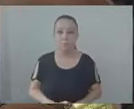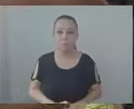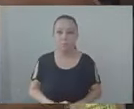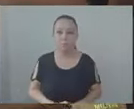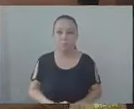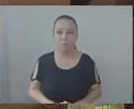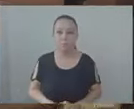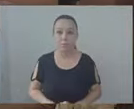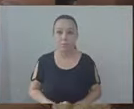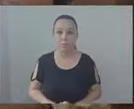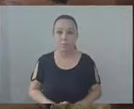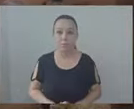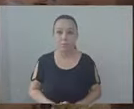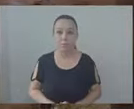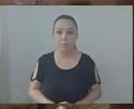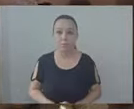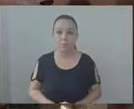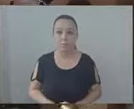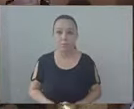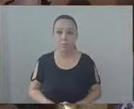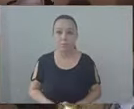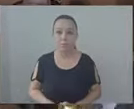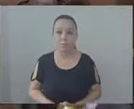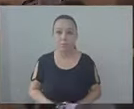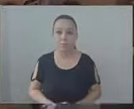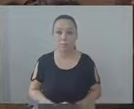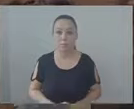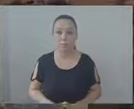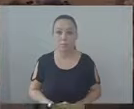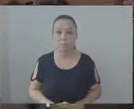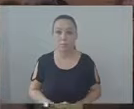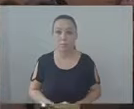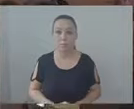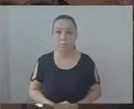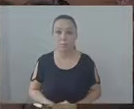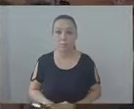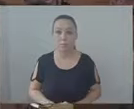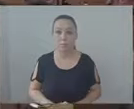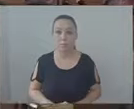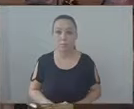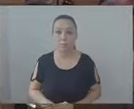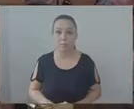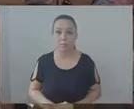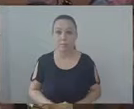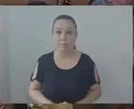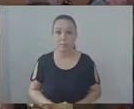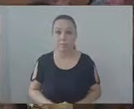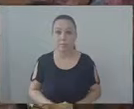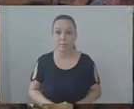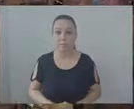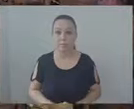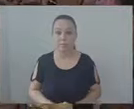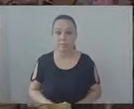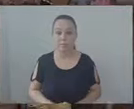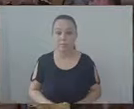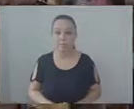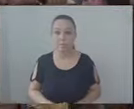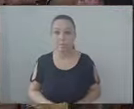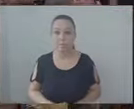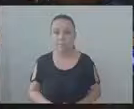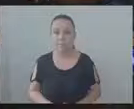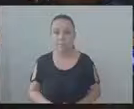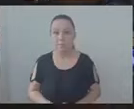Parabéns, engenheiro. Vamos ficar aqui em cima. Obrigado. Fica aqui do lado e nós vamos tirar o assunto. Sim, ótimo, ótimo. Deixa as cadeiras para